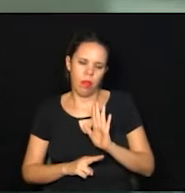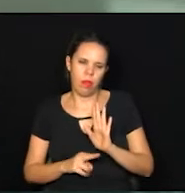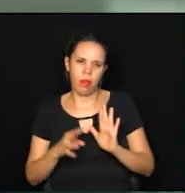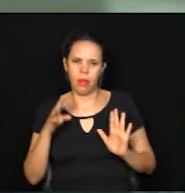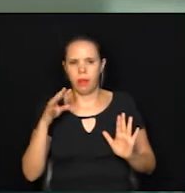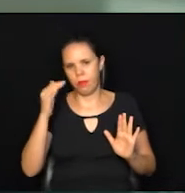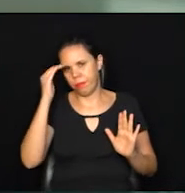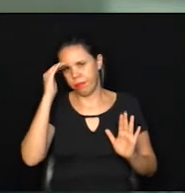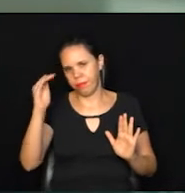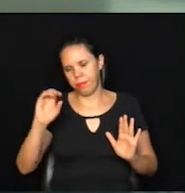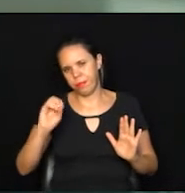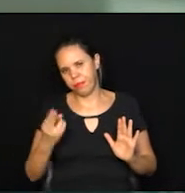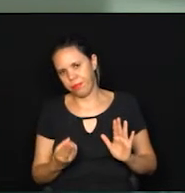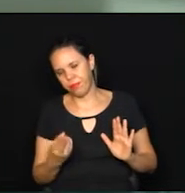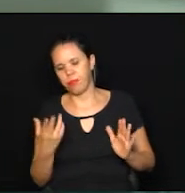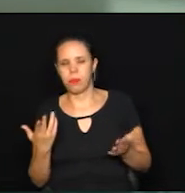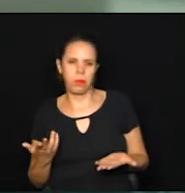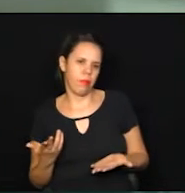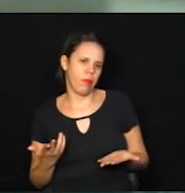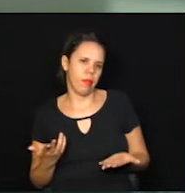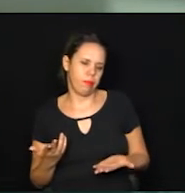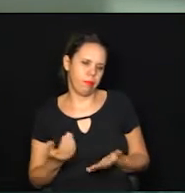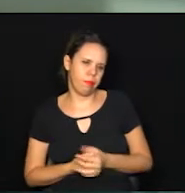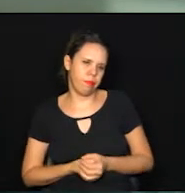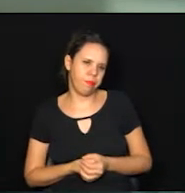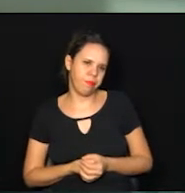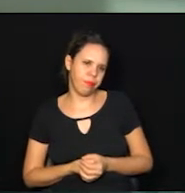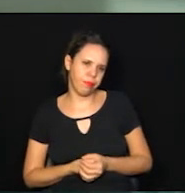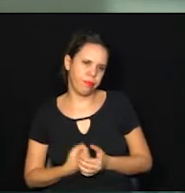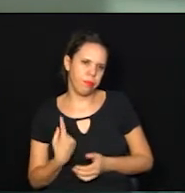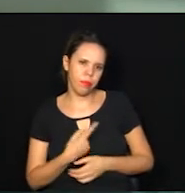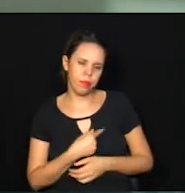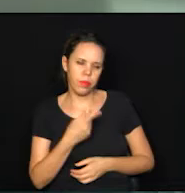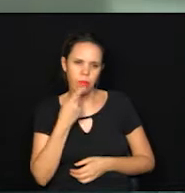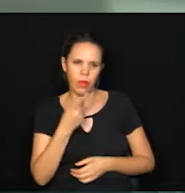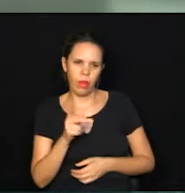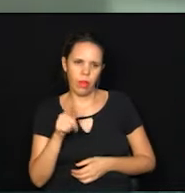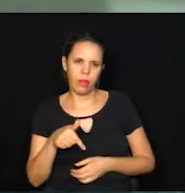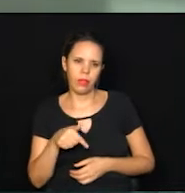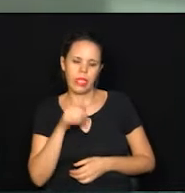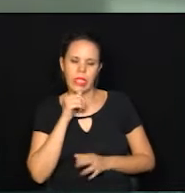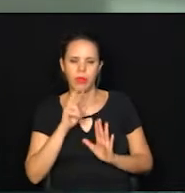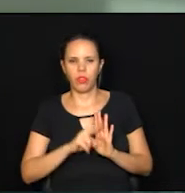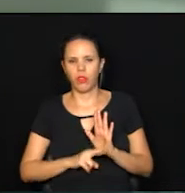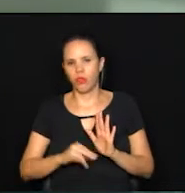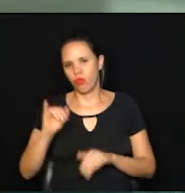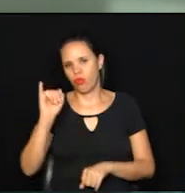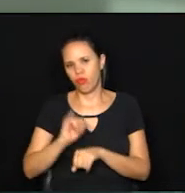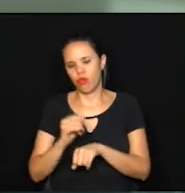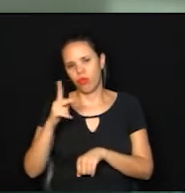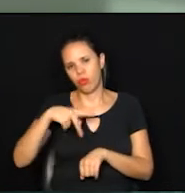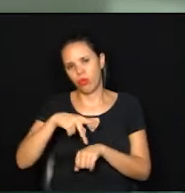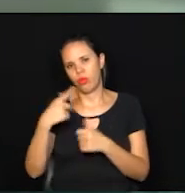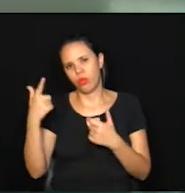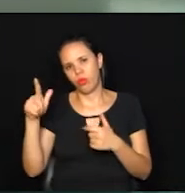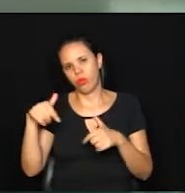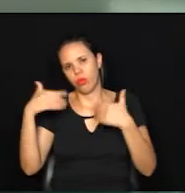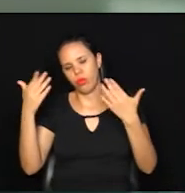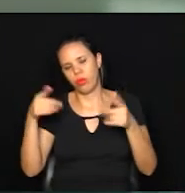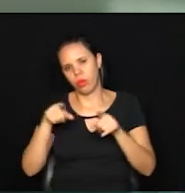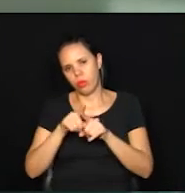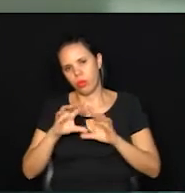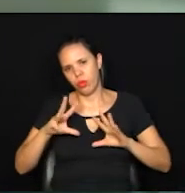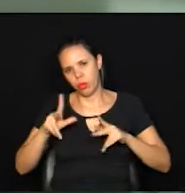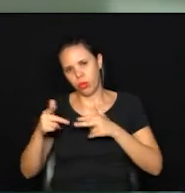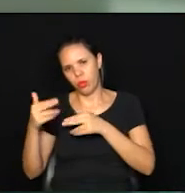cumprir com o que a gente chama de regimes internacionais, que é mais ou menos como todo mundo